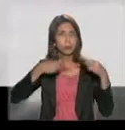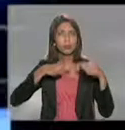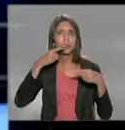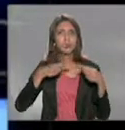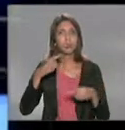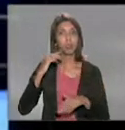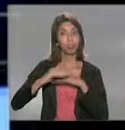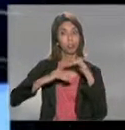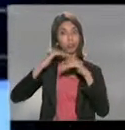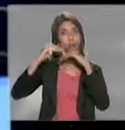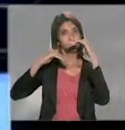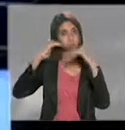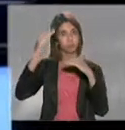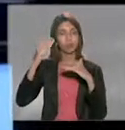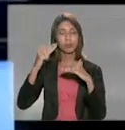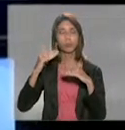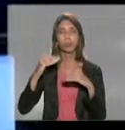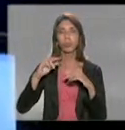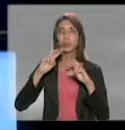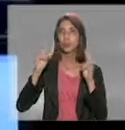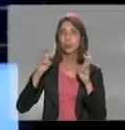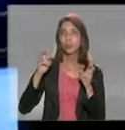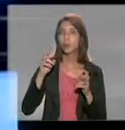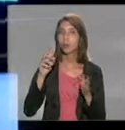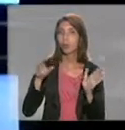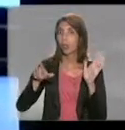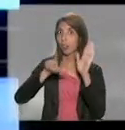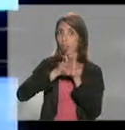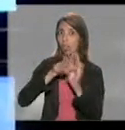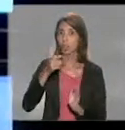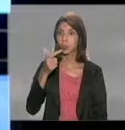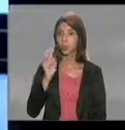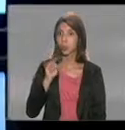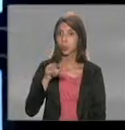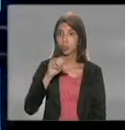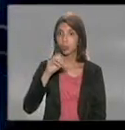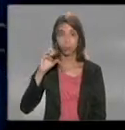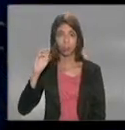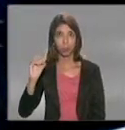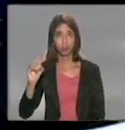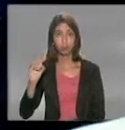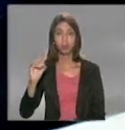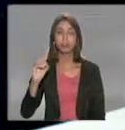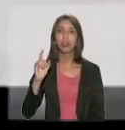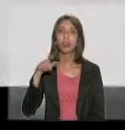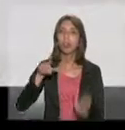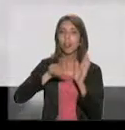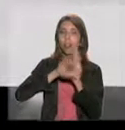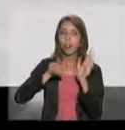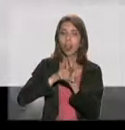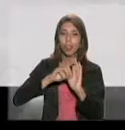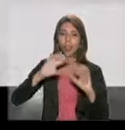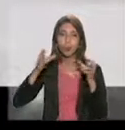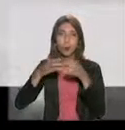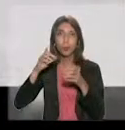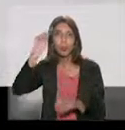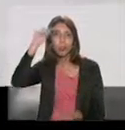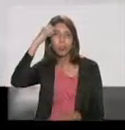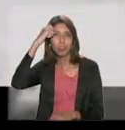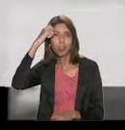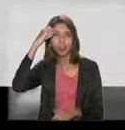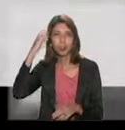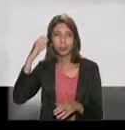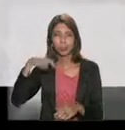uma discussão que a gente possa avançar nas questões em que a Lei 12.990, que são as leis de